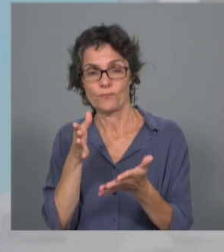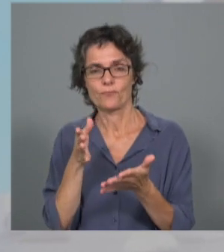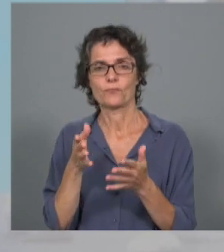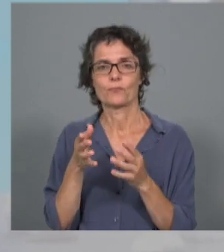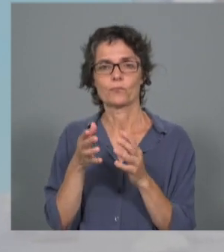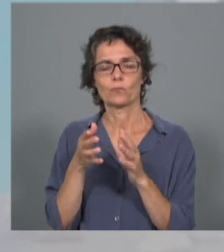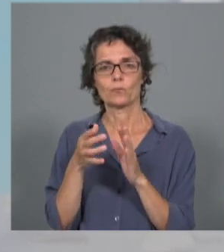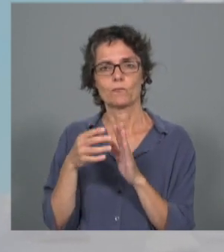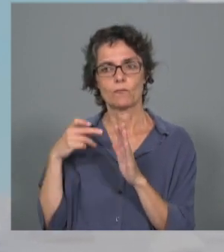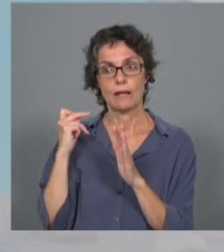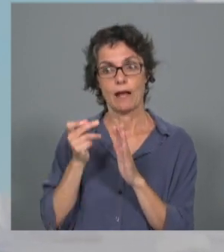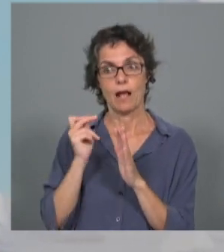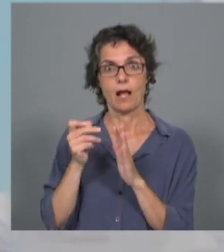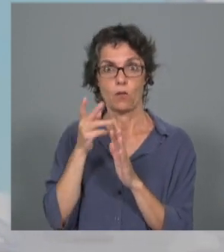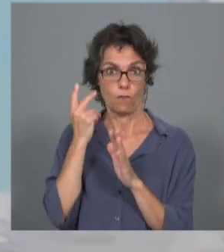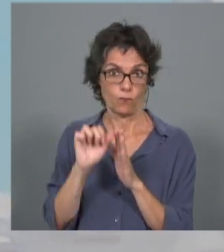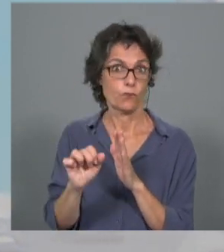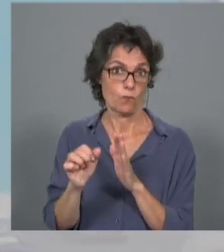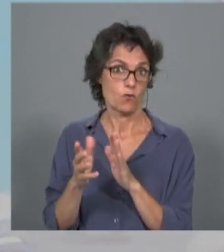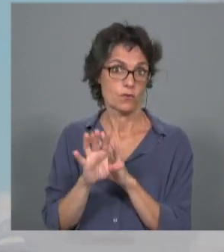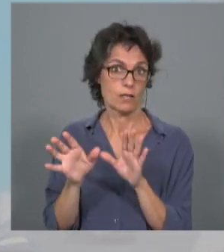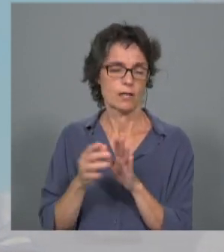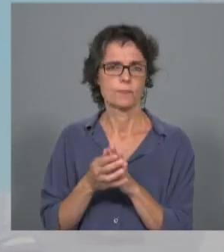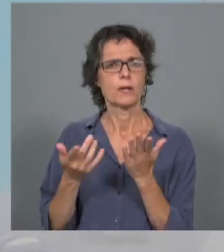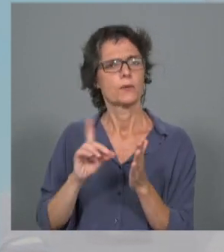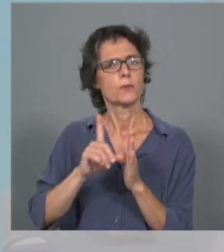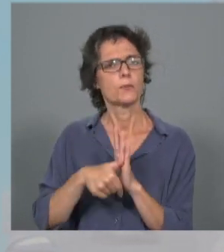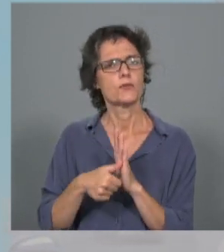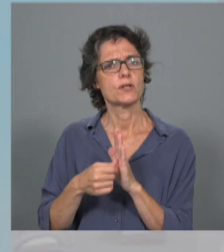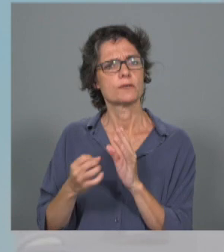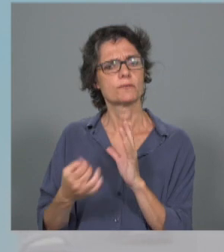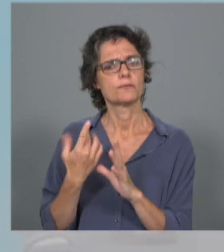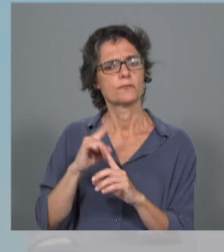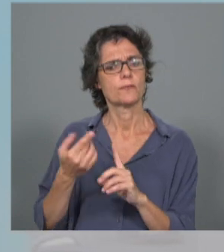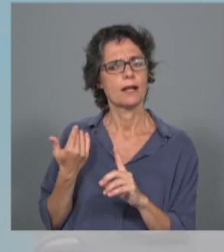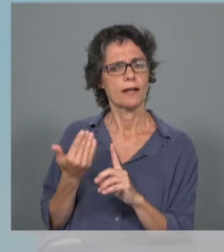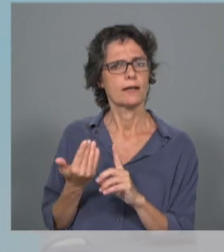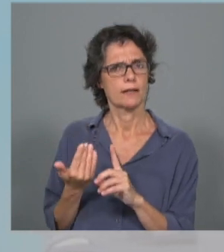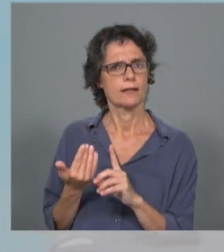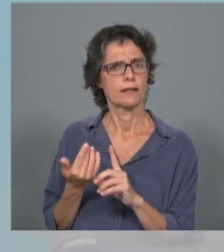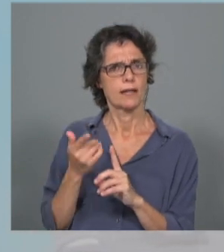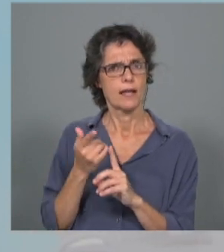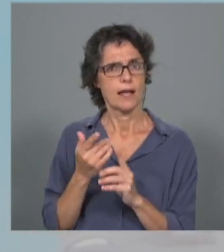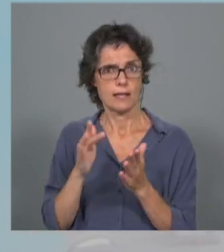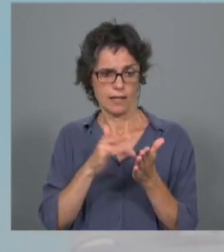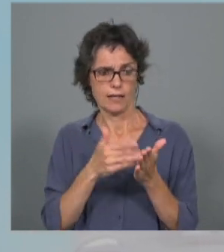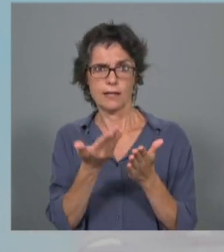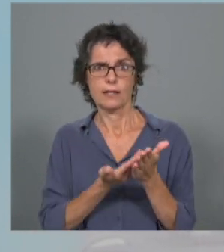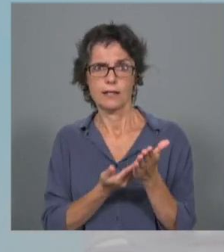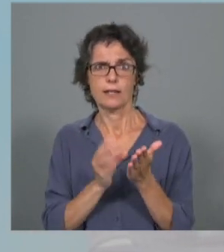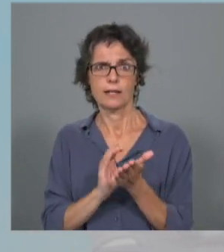De alguns anos da vossa vida. E um projeto que surgiu durante o último ano foi esta obra que temos aqui sobre a